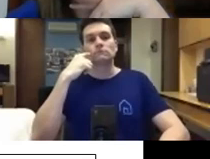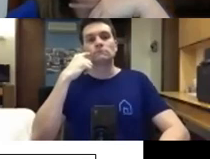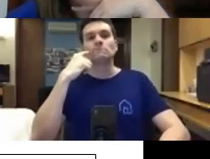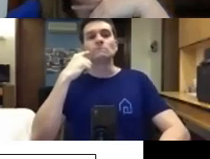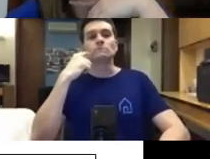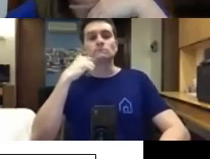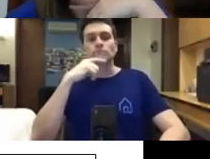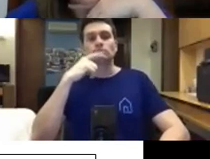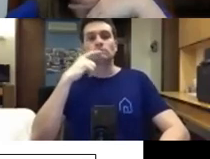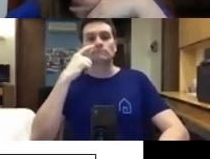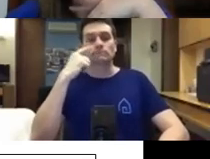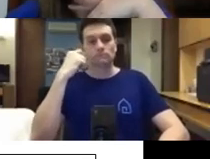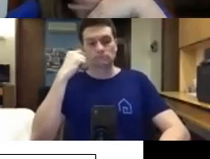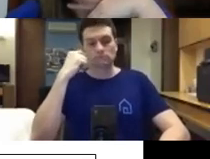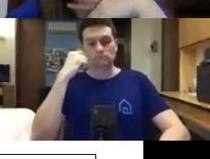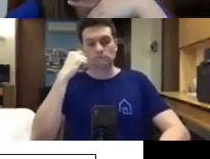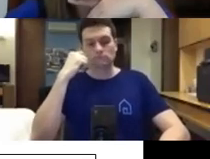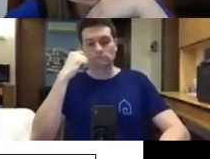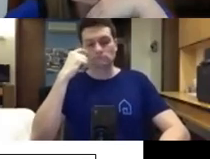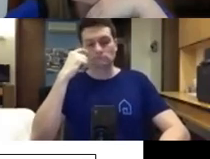de 200 a 400 graus.